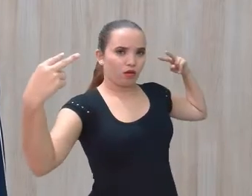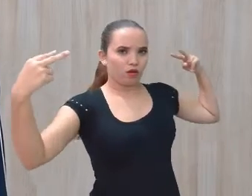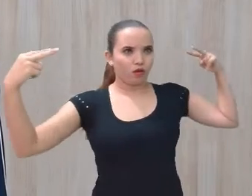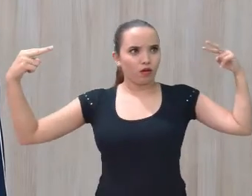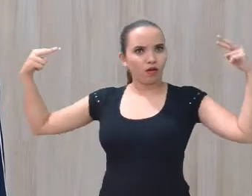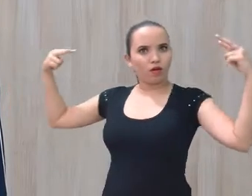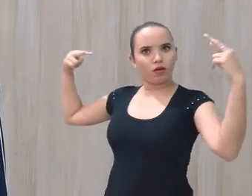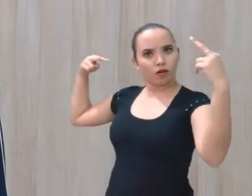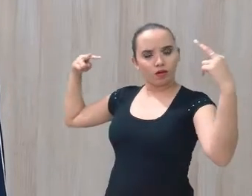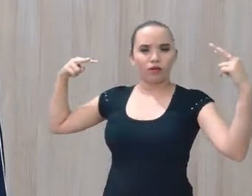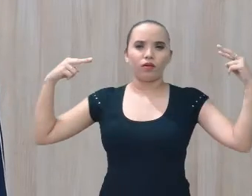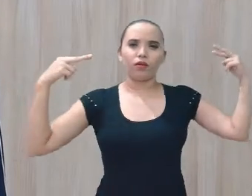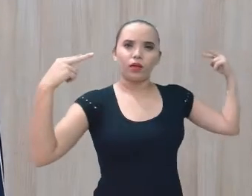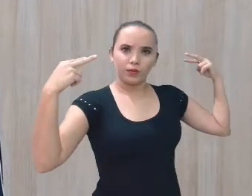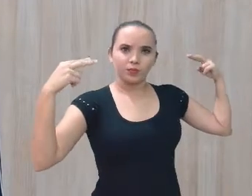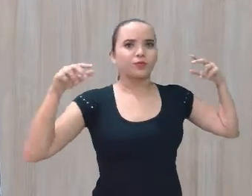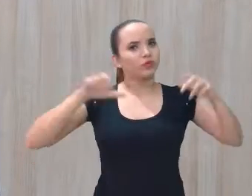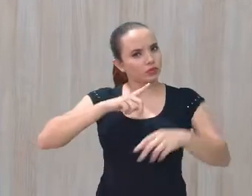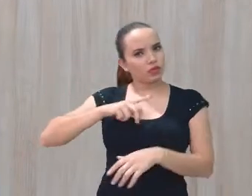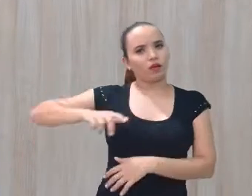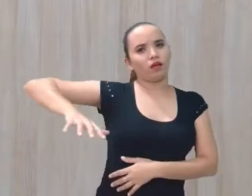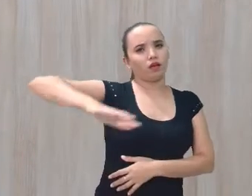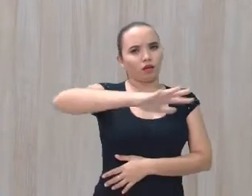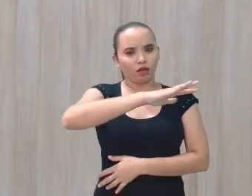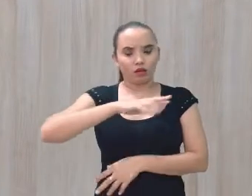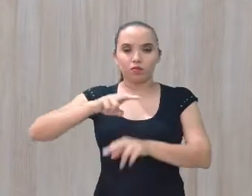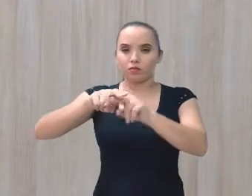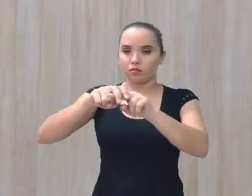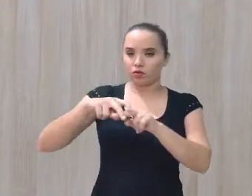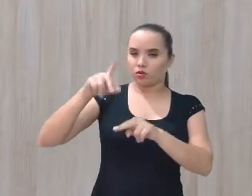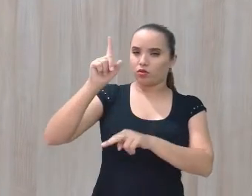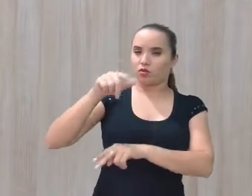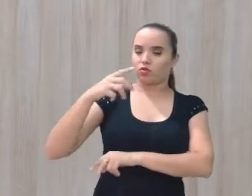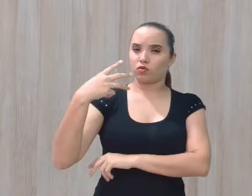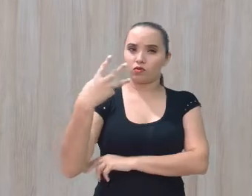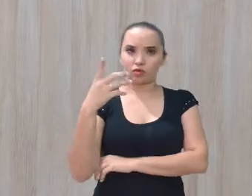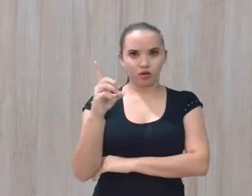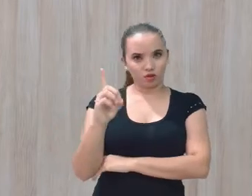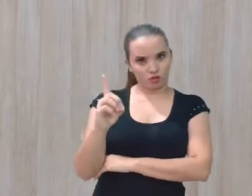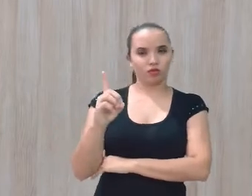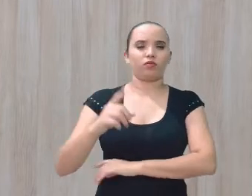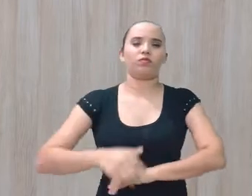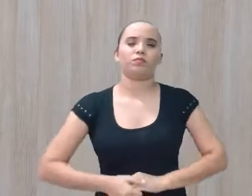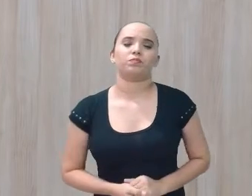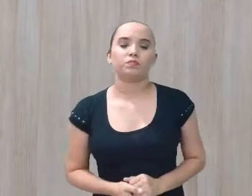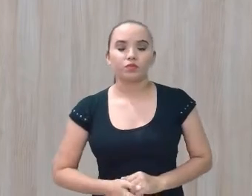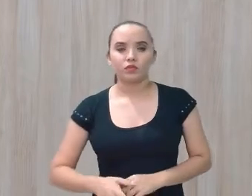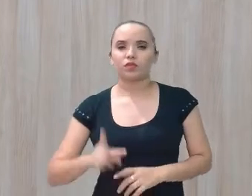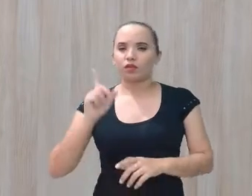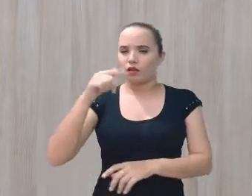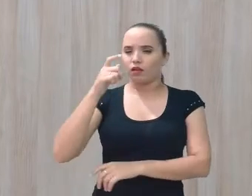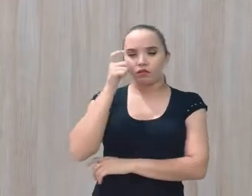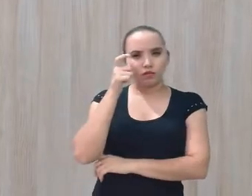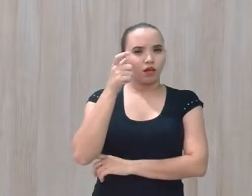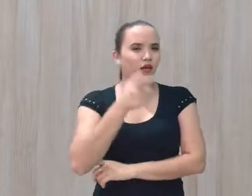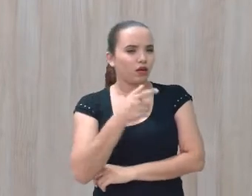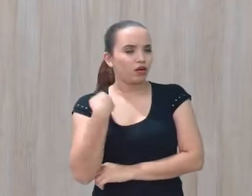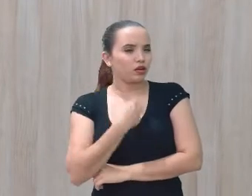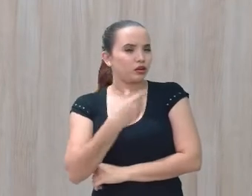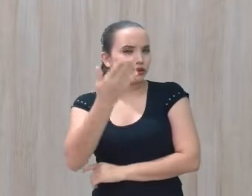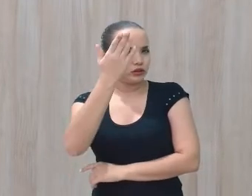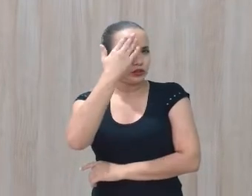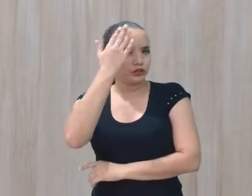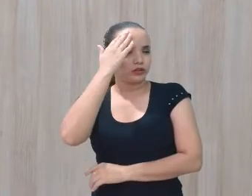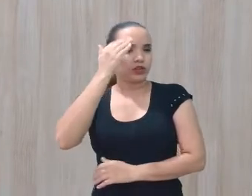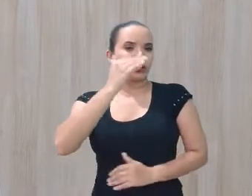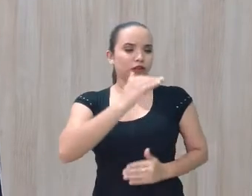ele se propaga em todo o espaço, por isso ele é tridimensional. Tá? Então, é muito interessante a gente entender esse